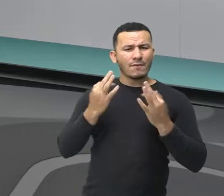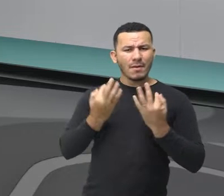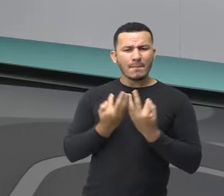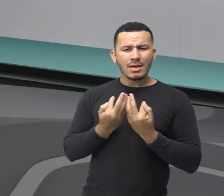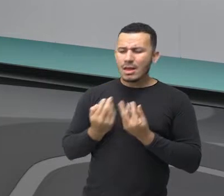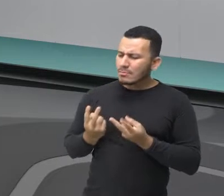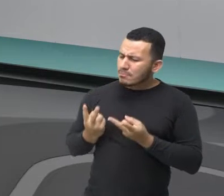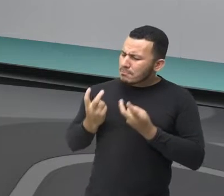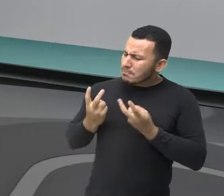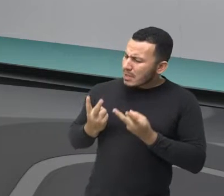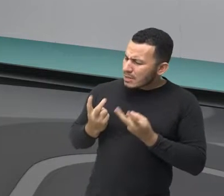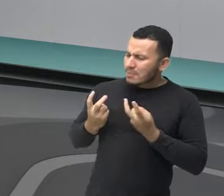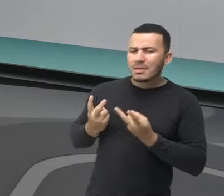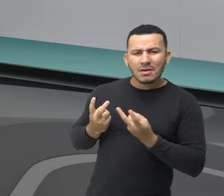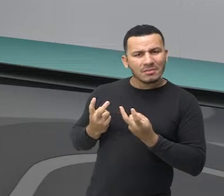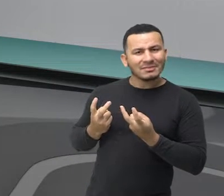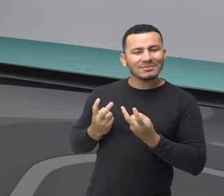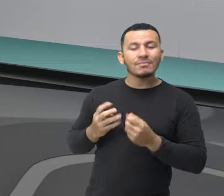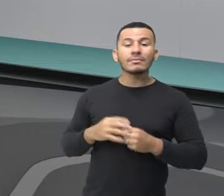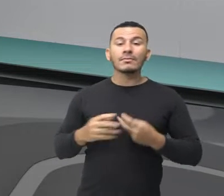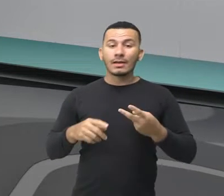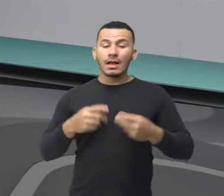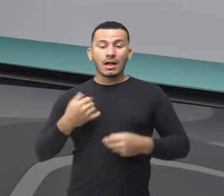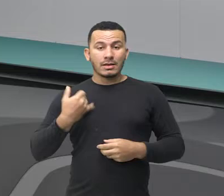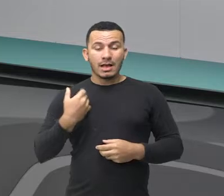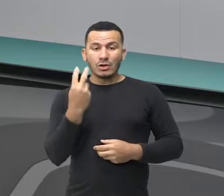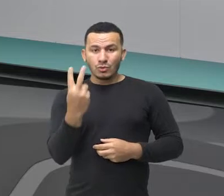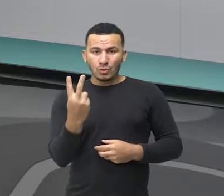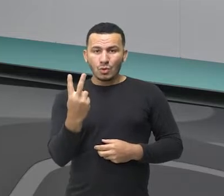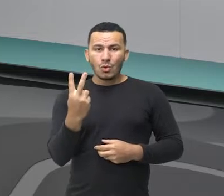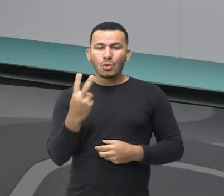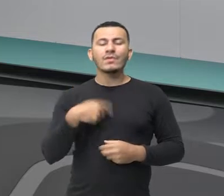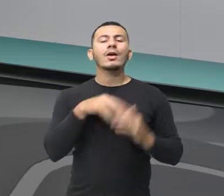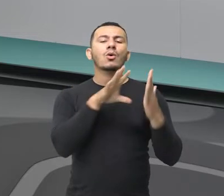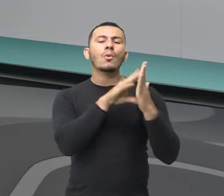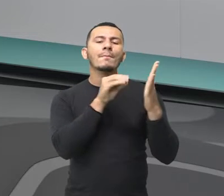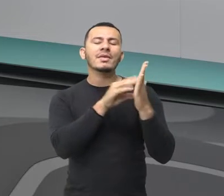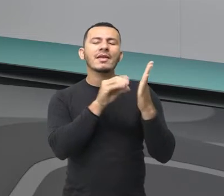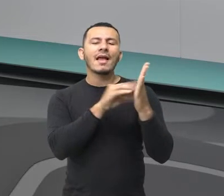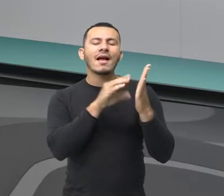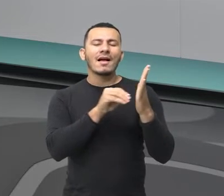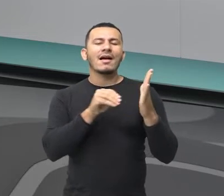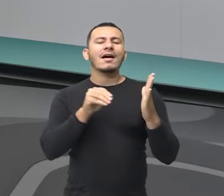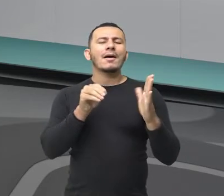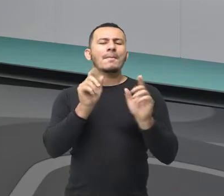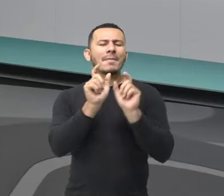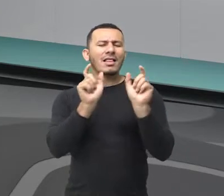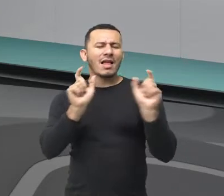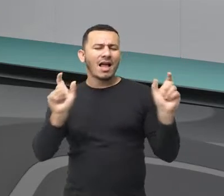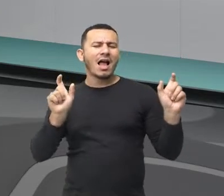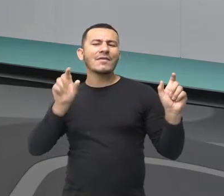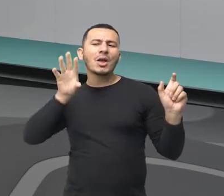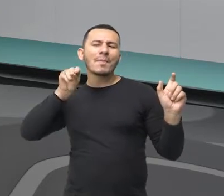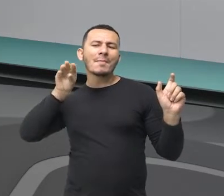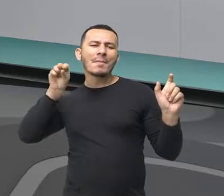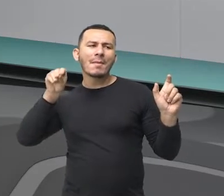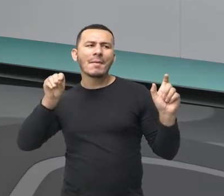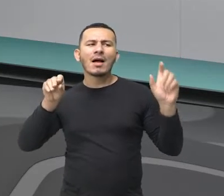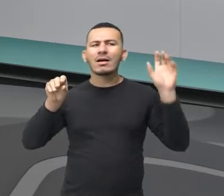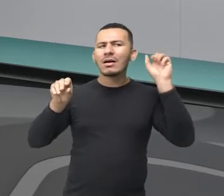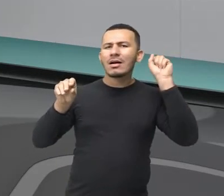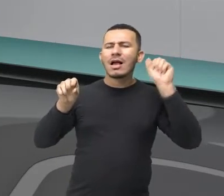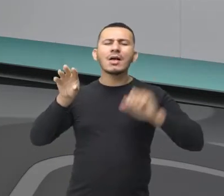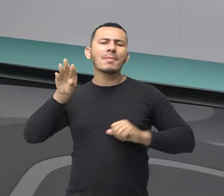próximas falam. Aos 2 anos, vai repetir palavras e assim por diante. E, segundo